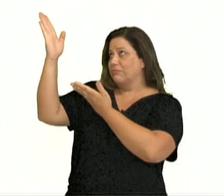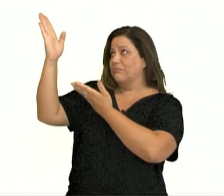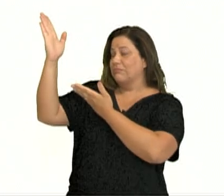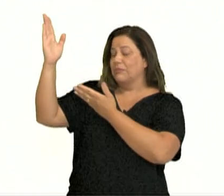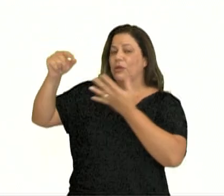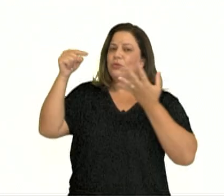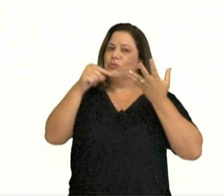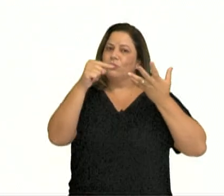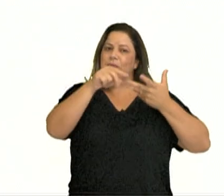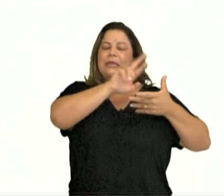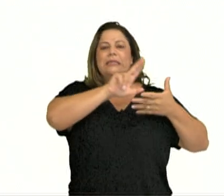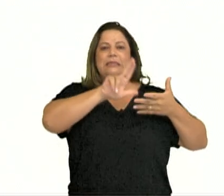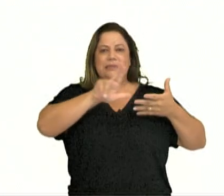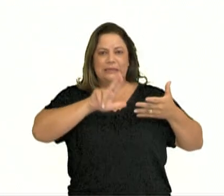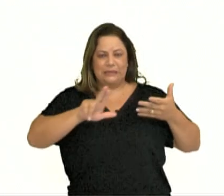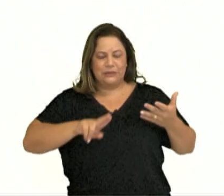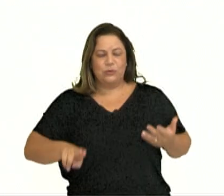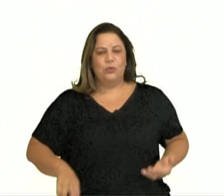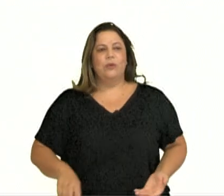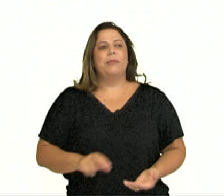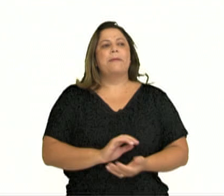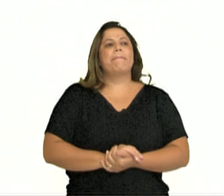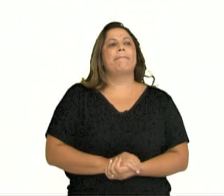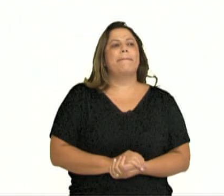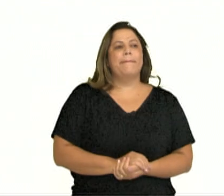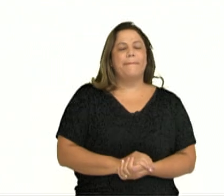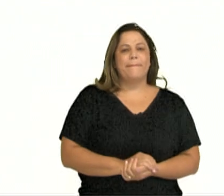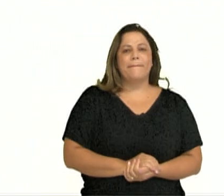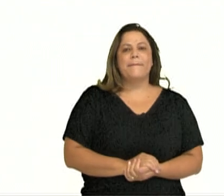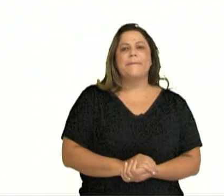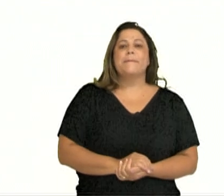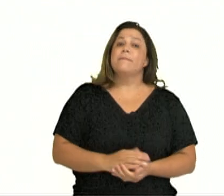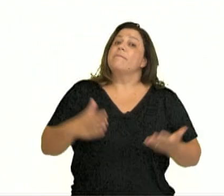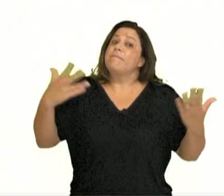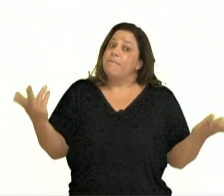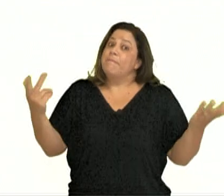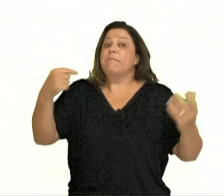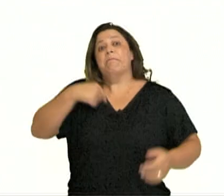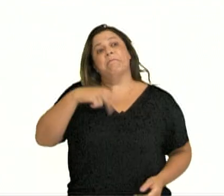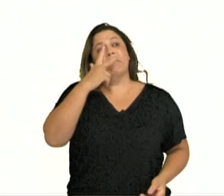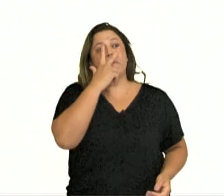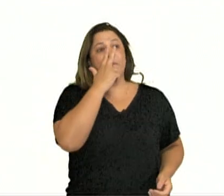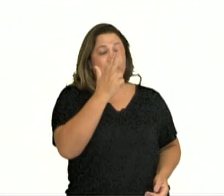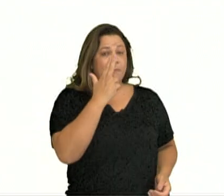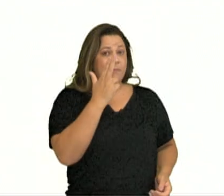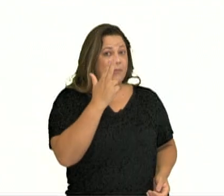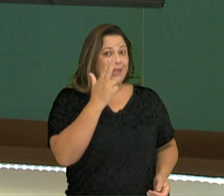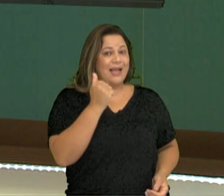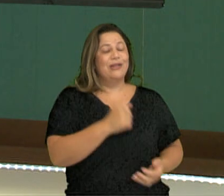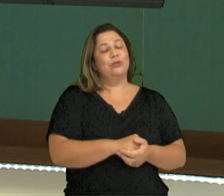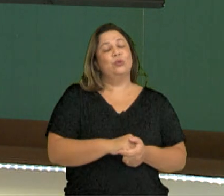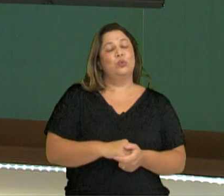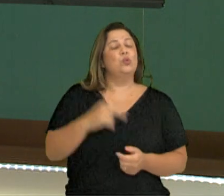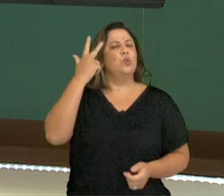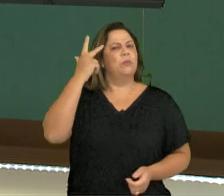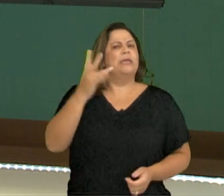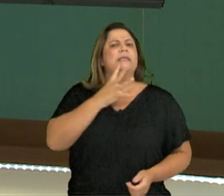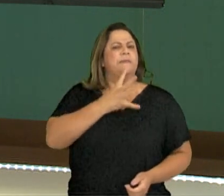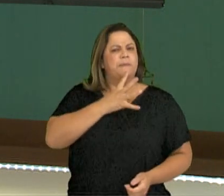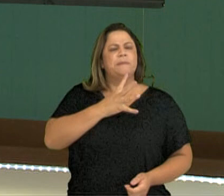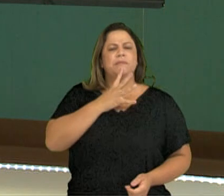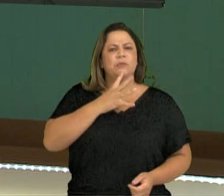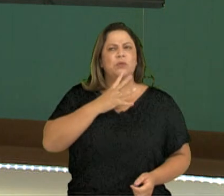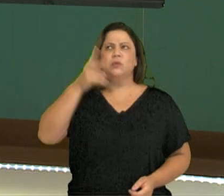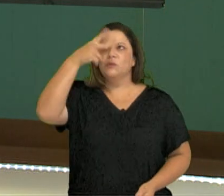inglês, clarone, saxofone, contrafagote. Eu acho que O mais comum entre nós, né,